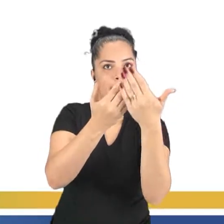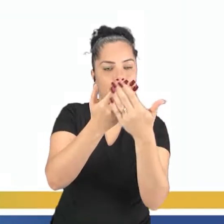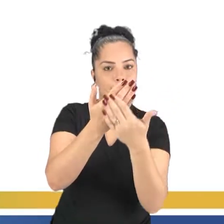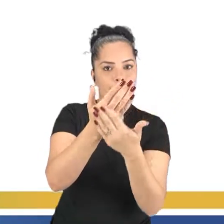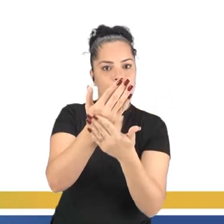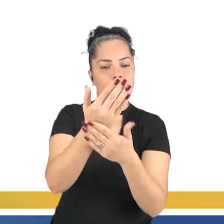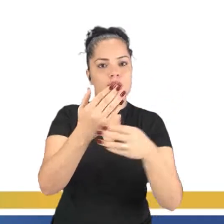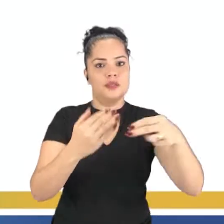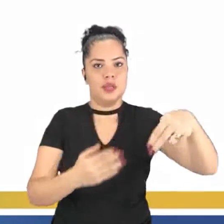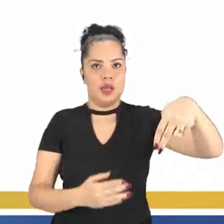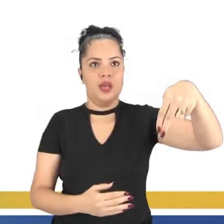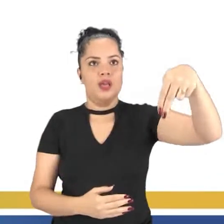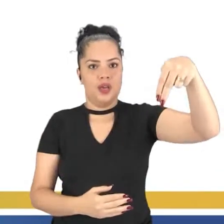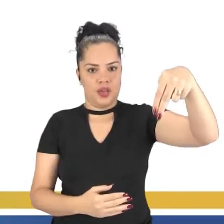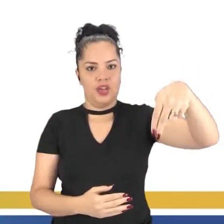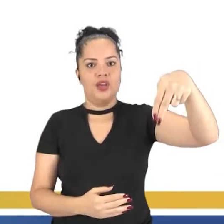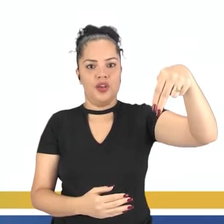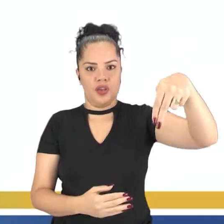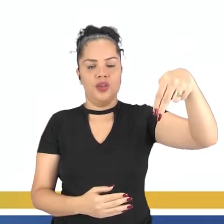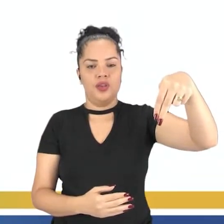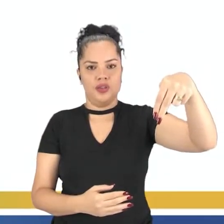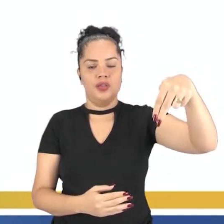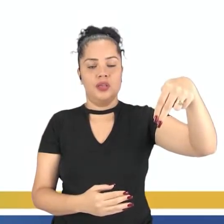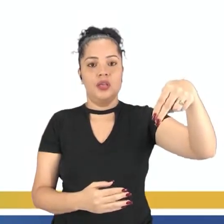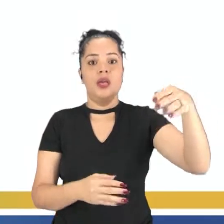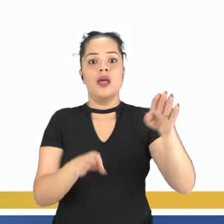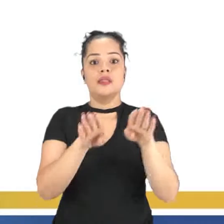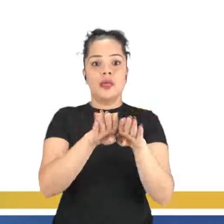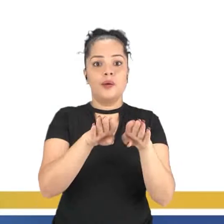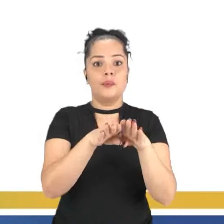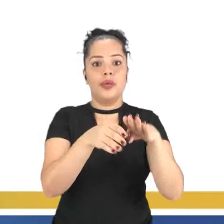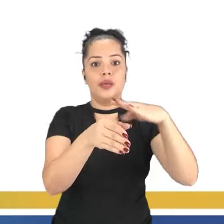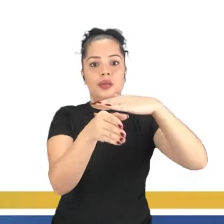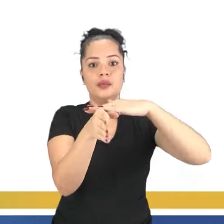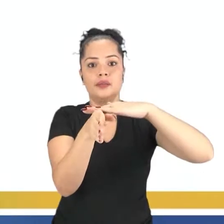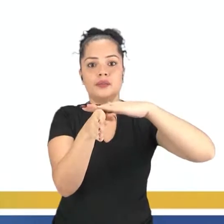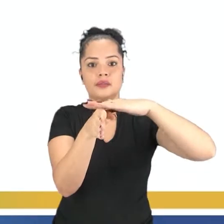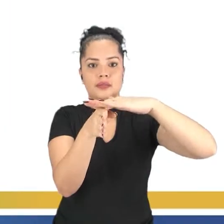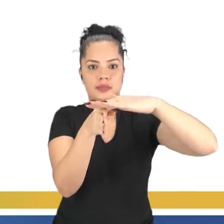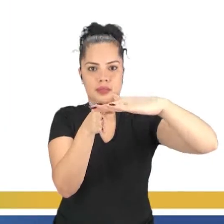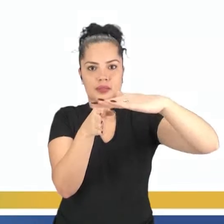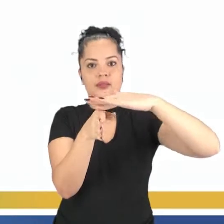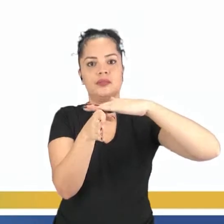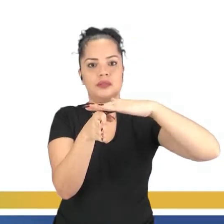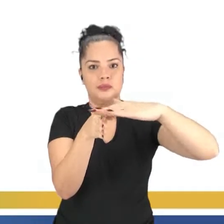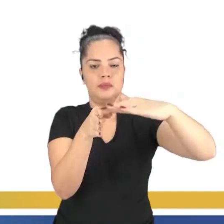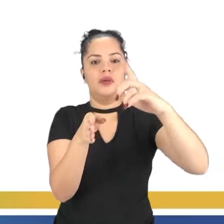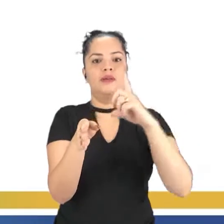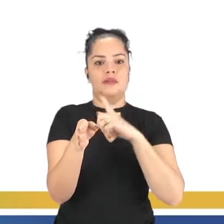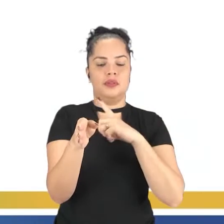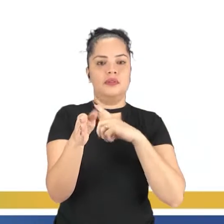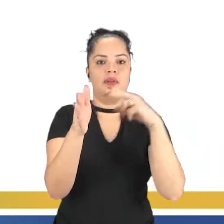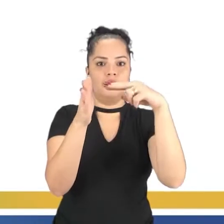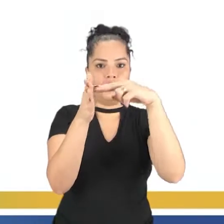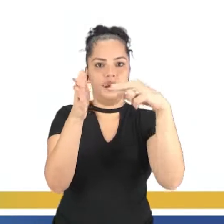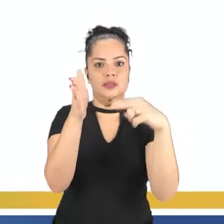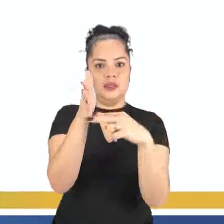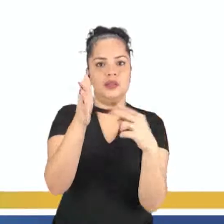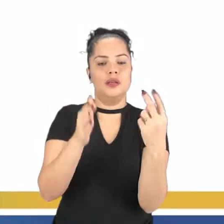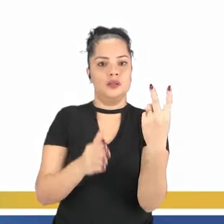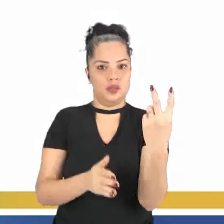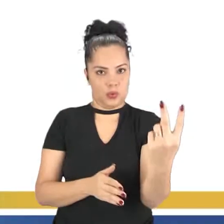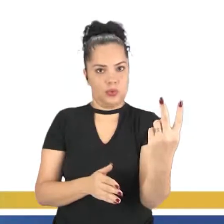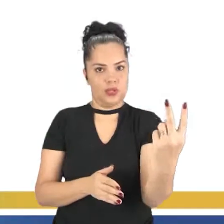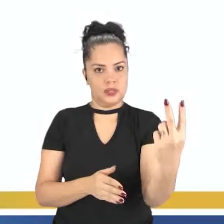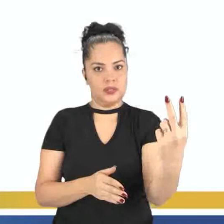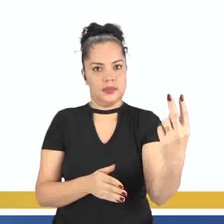n lados, necessariamente a superfície desse prisma terá duas bases, que são as